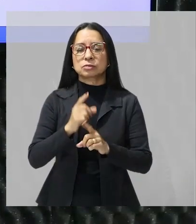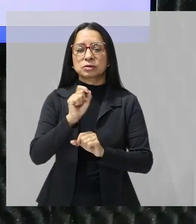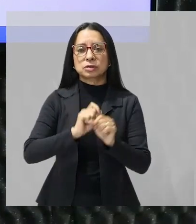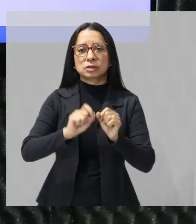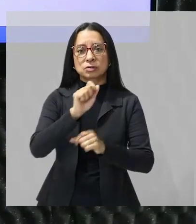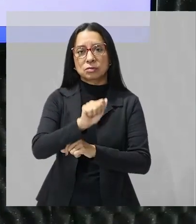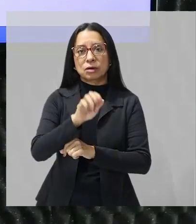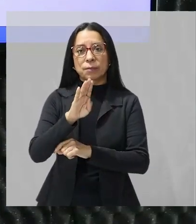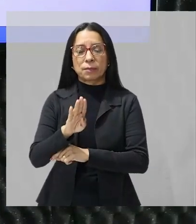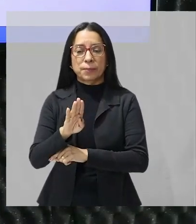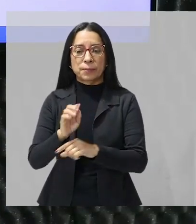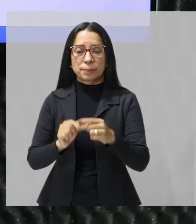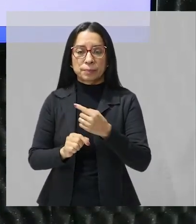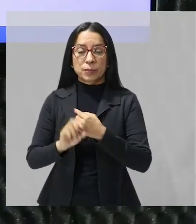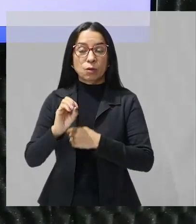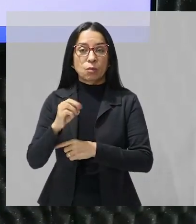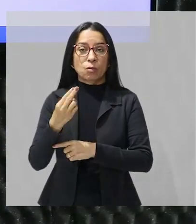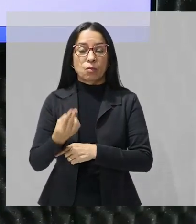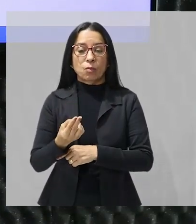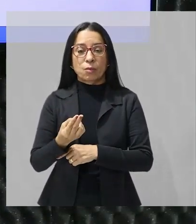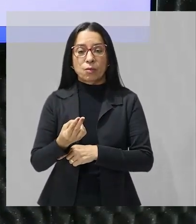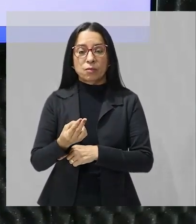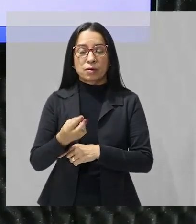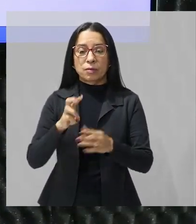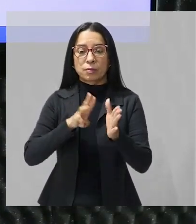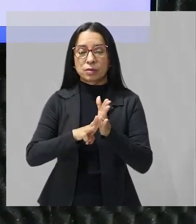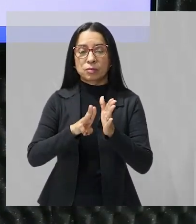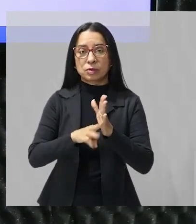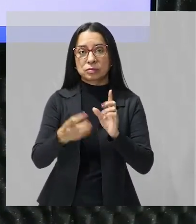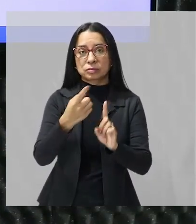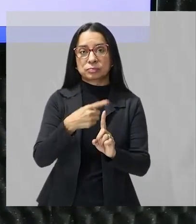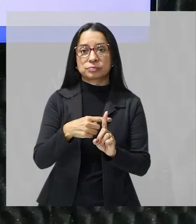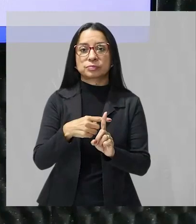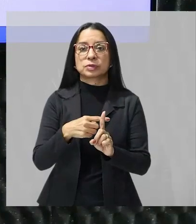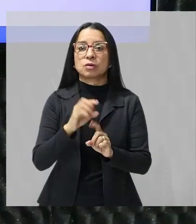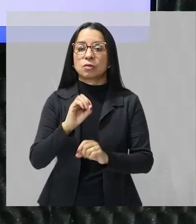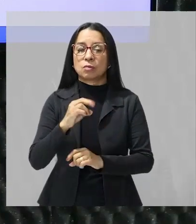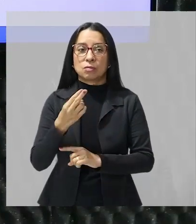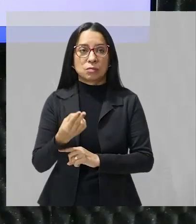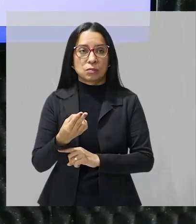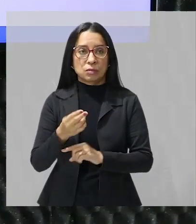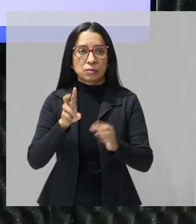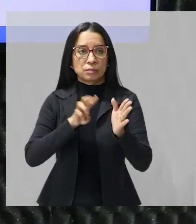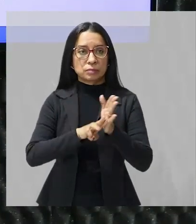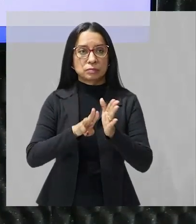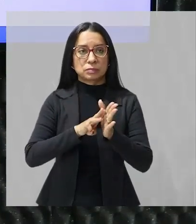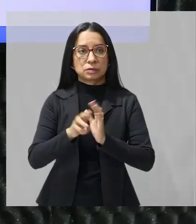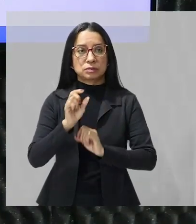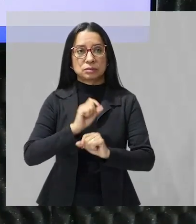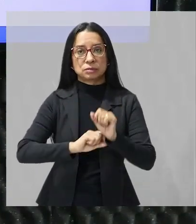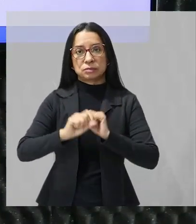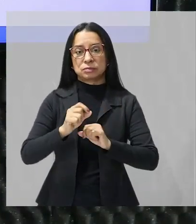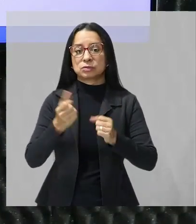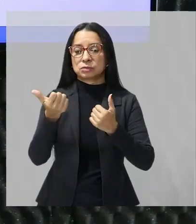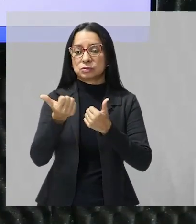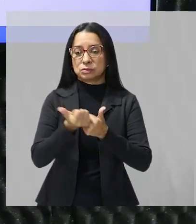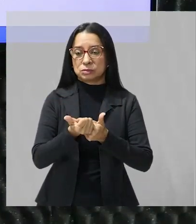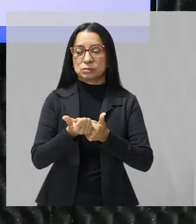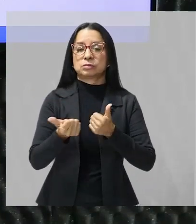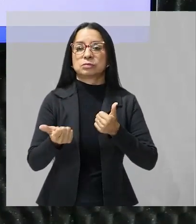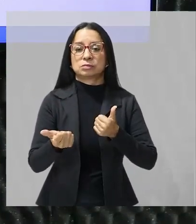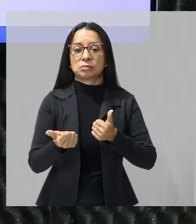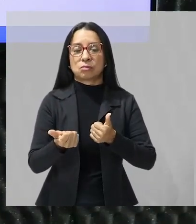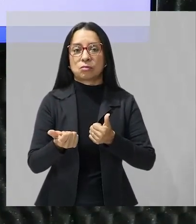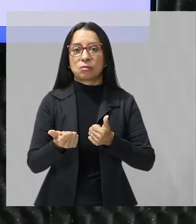quem é esse B. Ou você vai pelo método da adição, ou você vai pelo método da